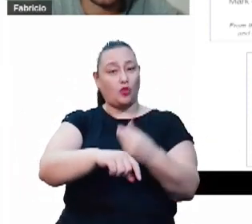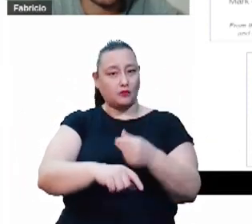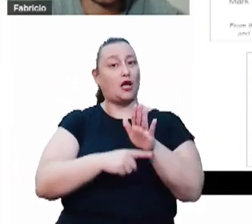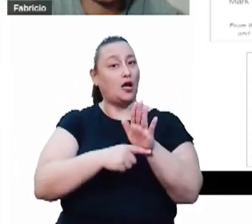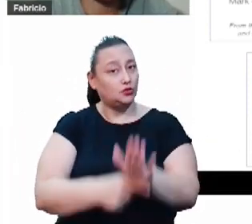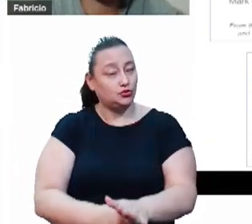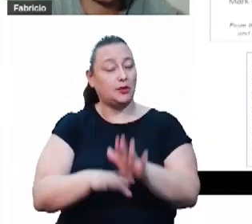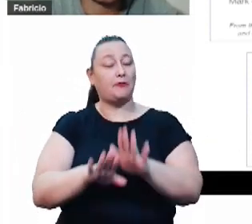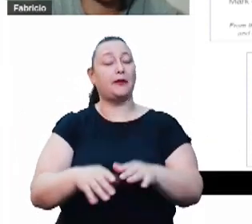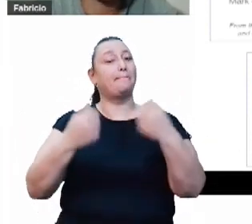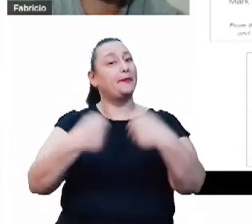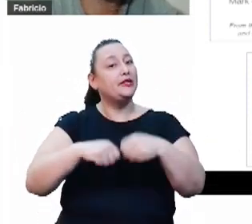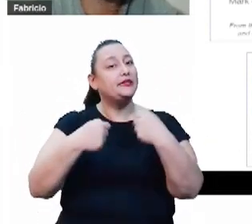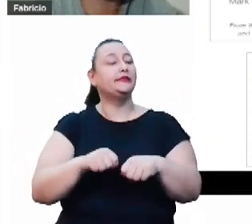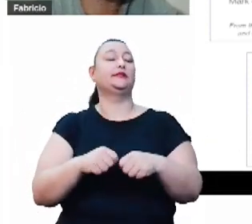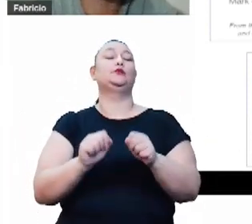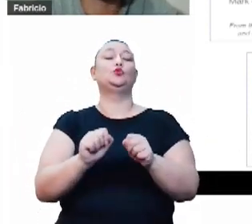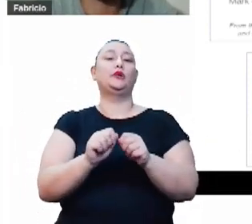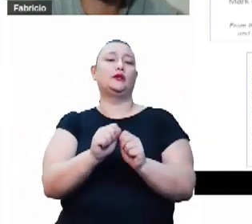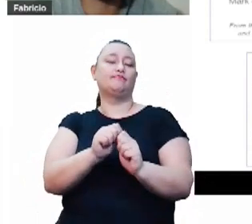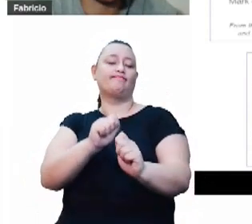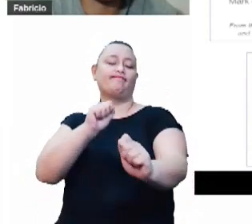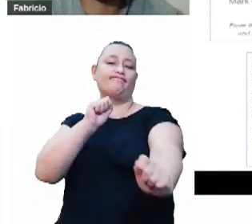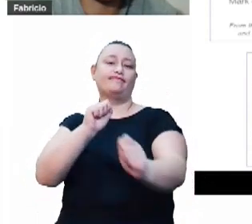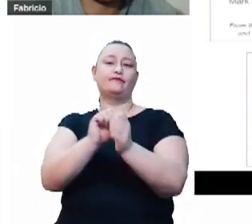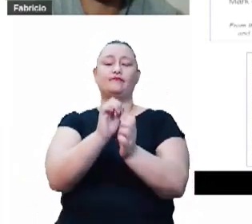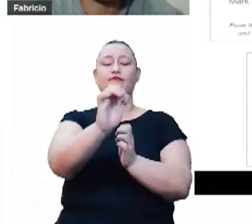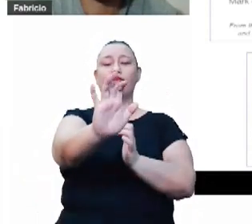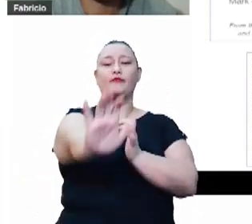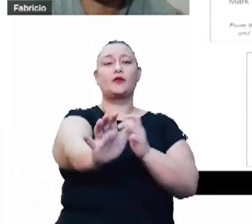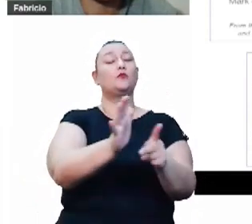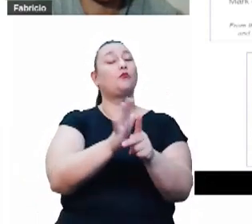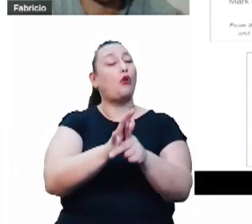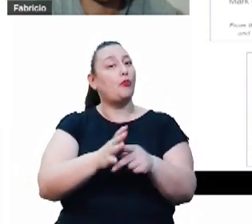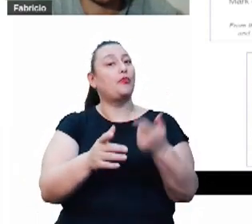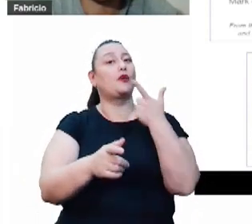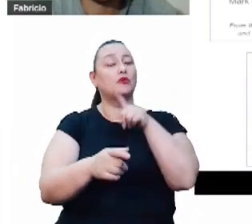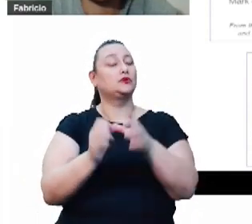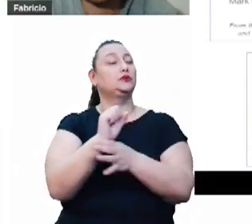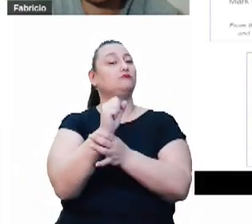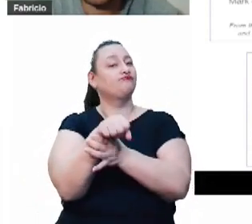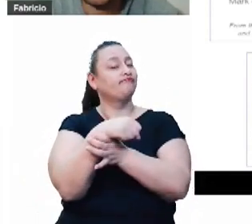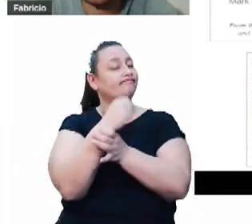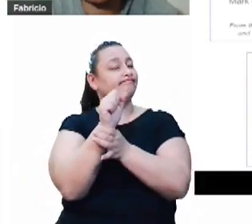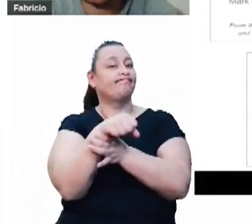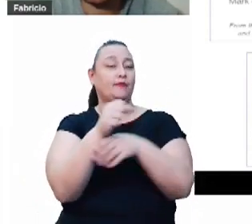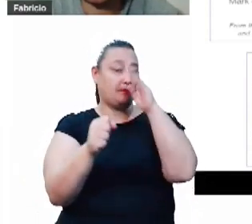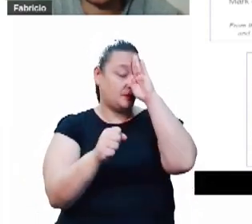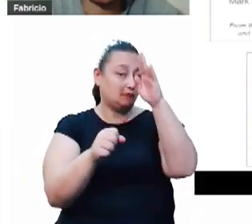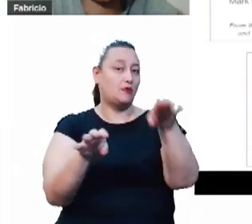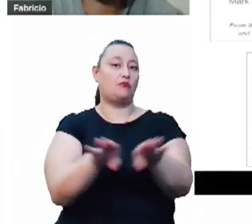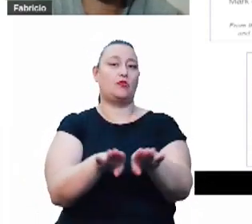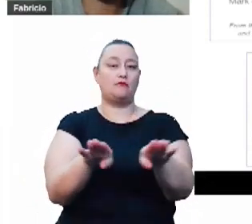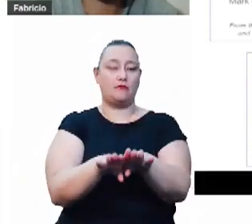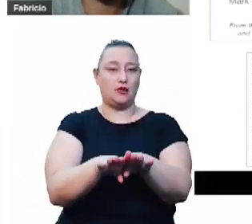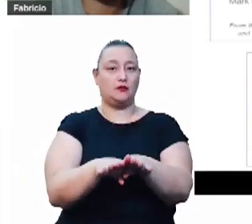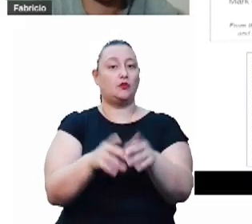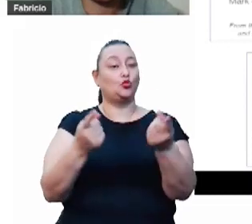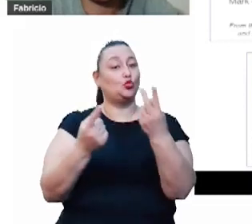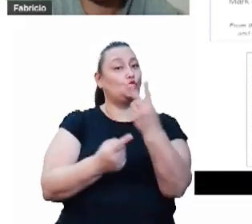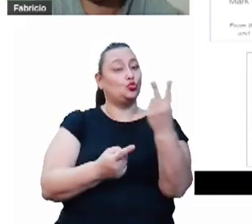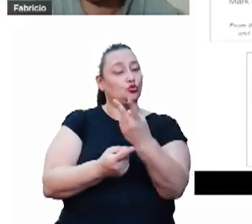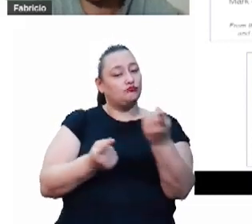que esticar para ganhar amplitude de movimento, né, com a fisioterapia, com alongamento. Então, eles caminham